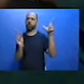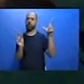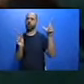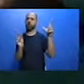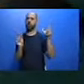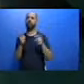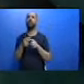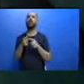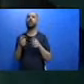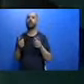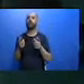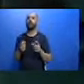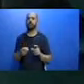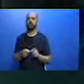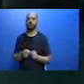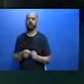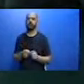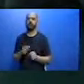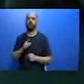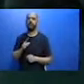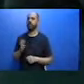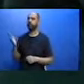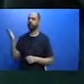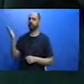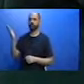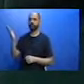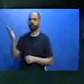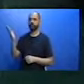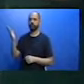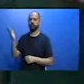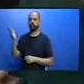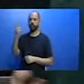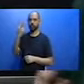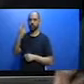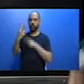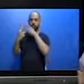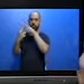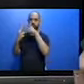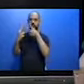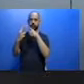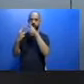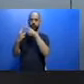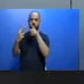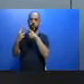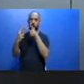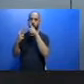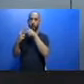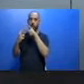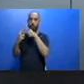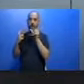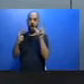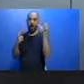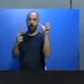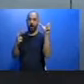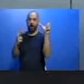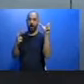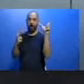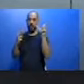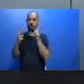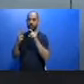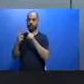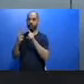duas o que que elas são maior uma professora é para chamar atenção